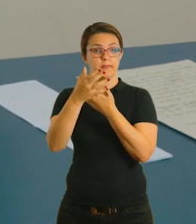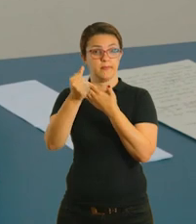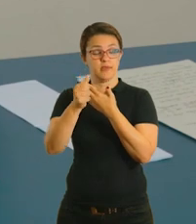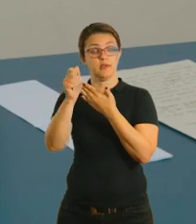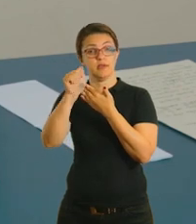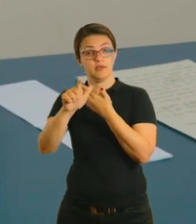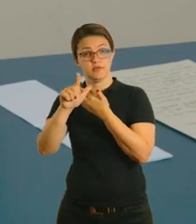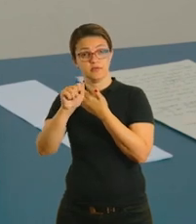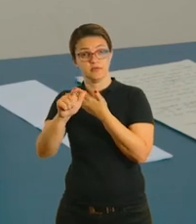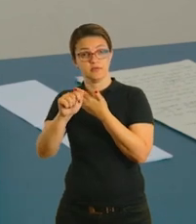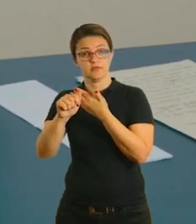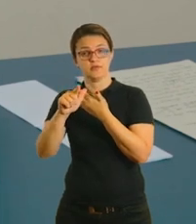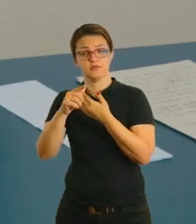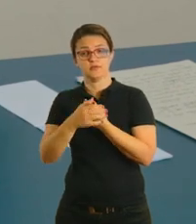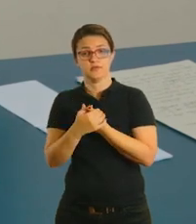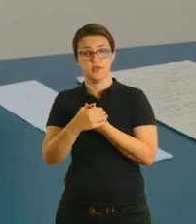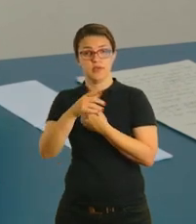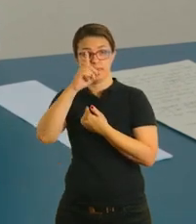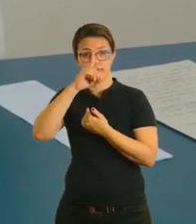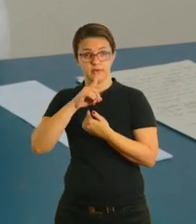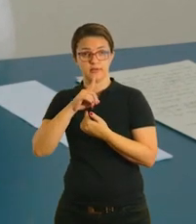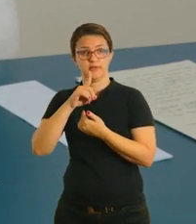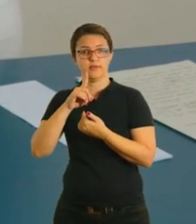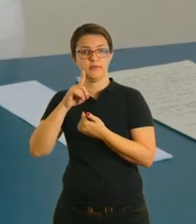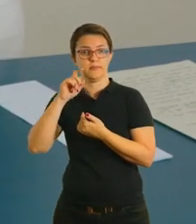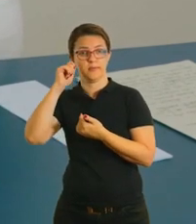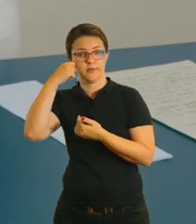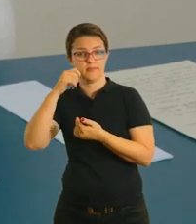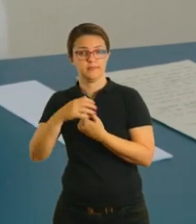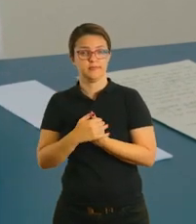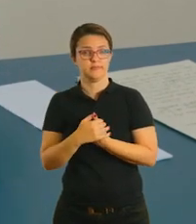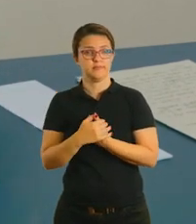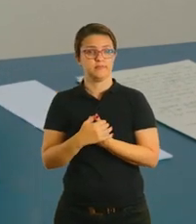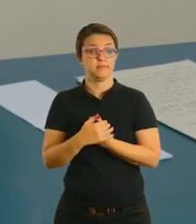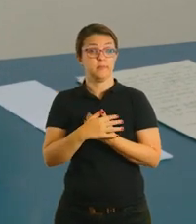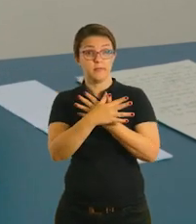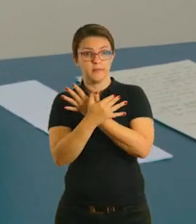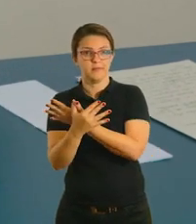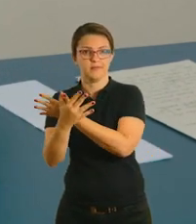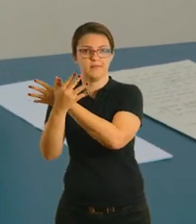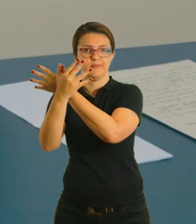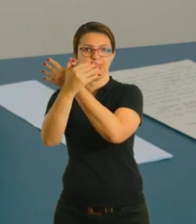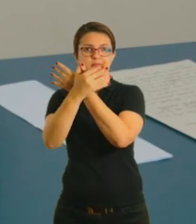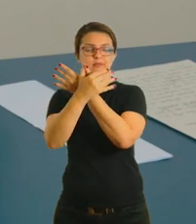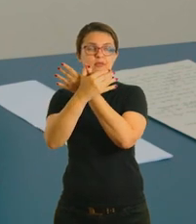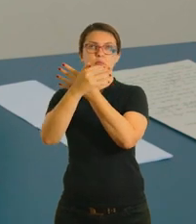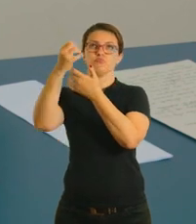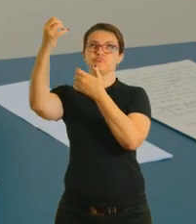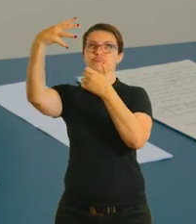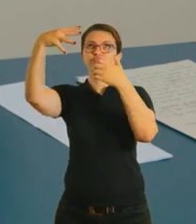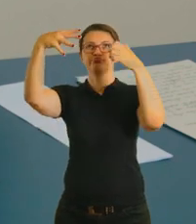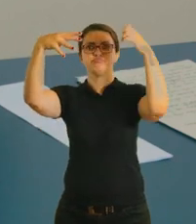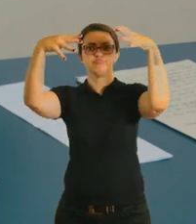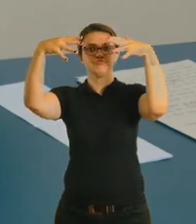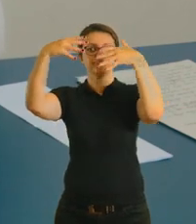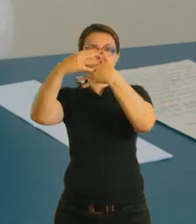Brancas, azuis, amarelas e pretas. Brincam na luz as belas